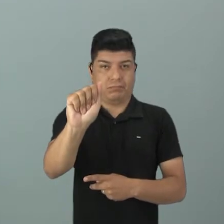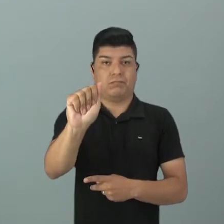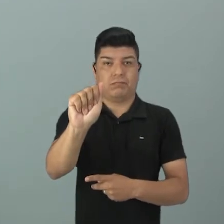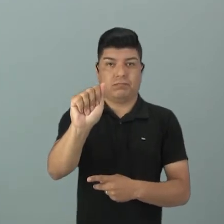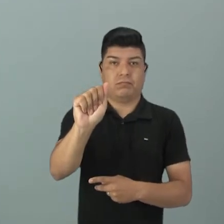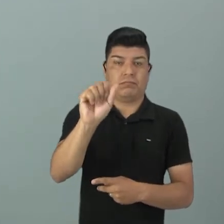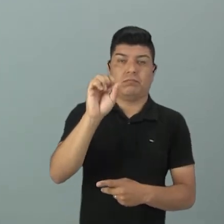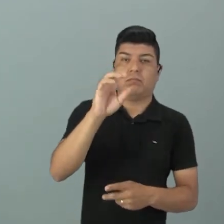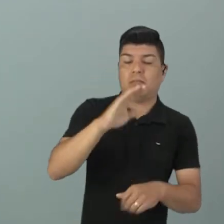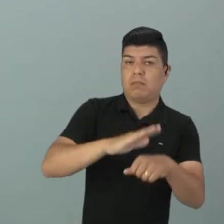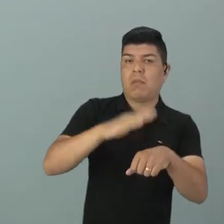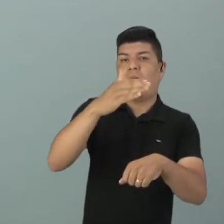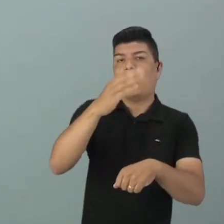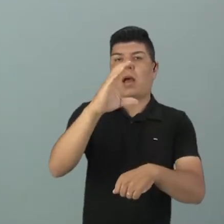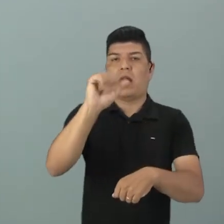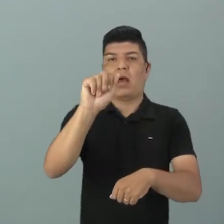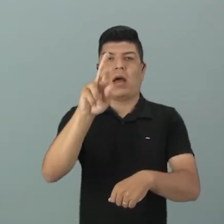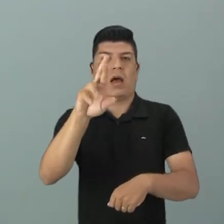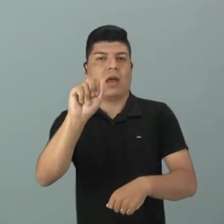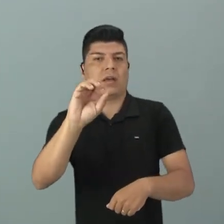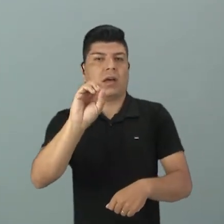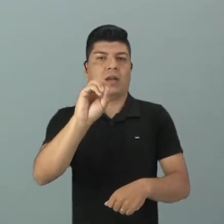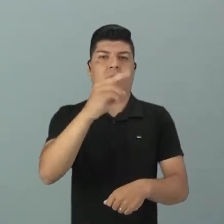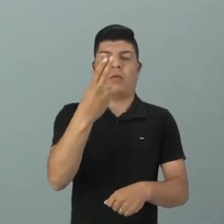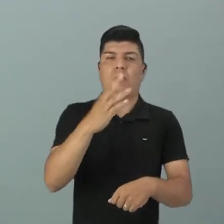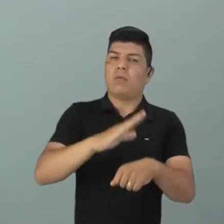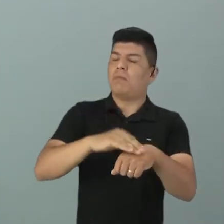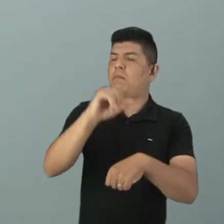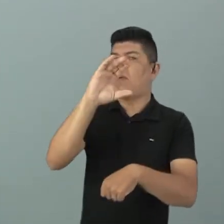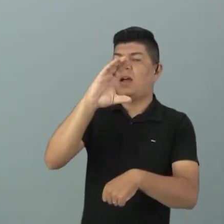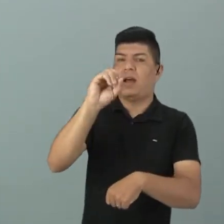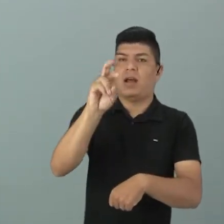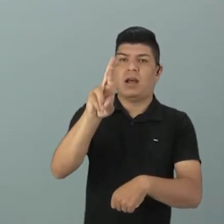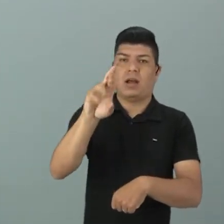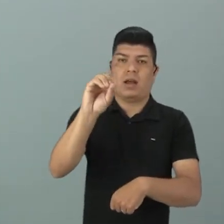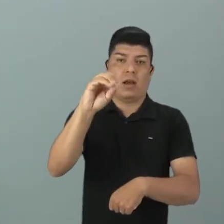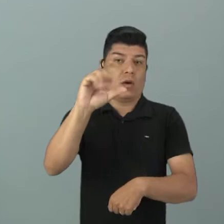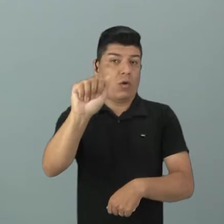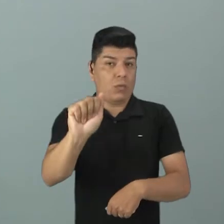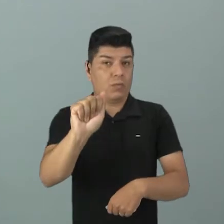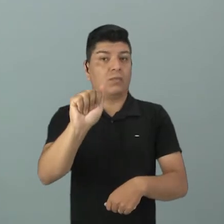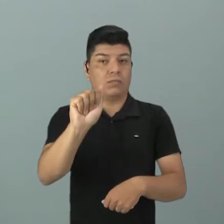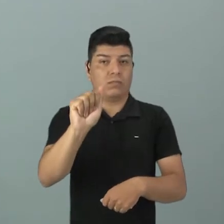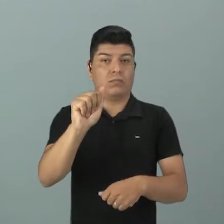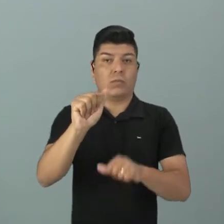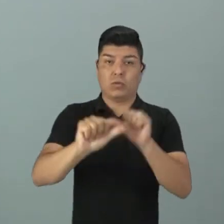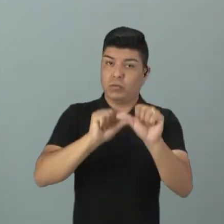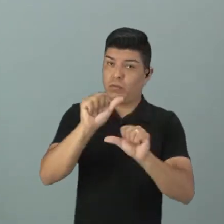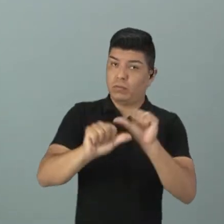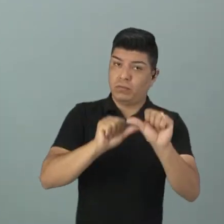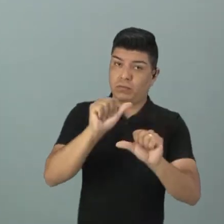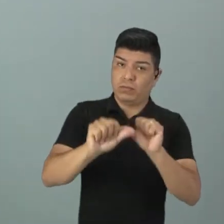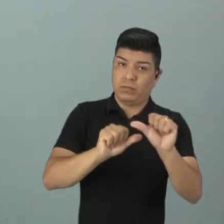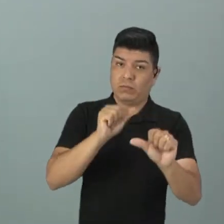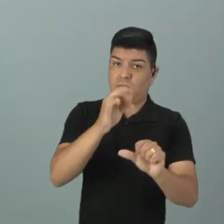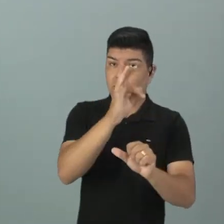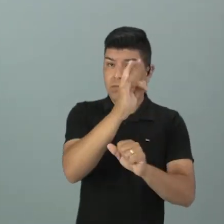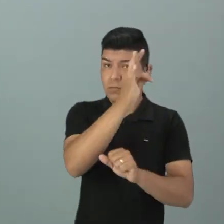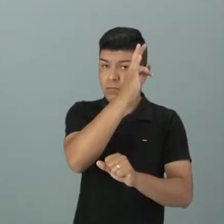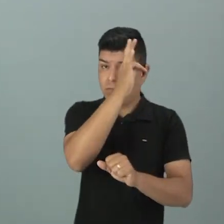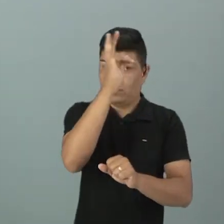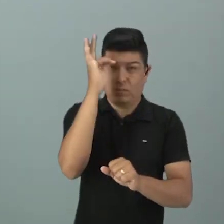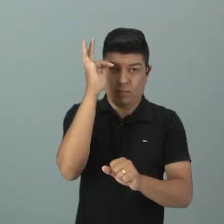cair mais cara ou mais coroa, né? Em decorrência de alguma modificação aí física, né?